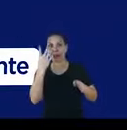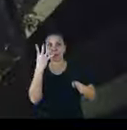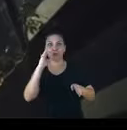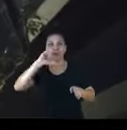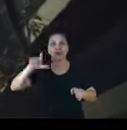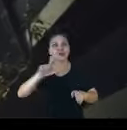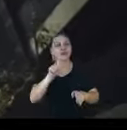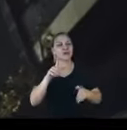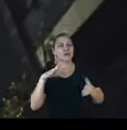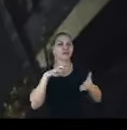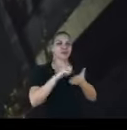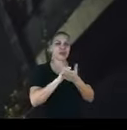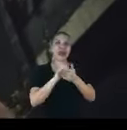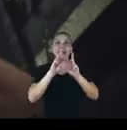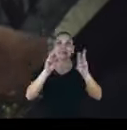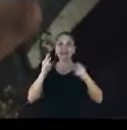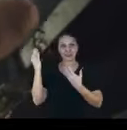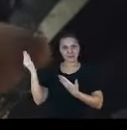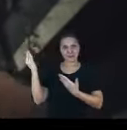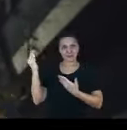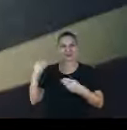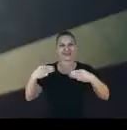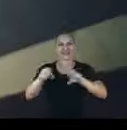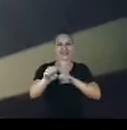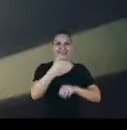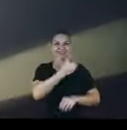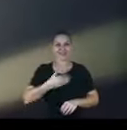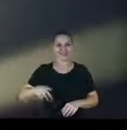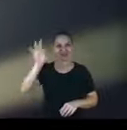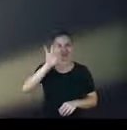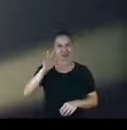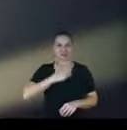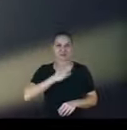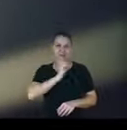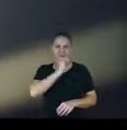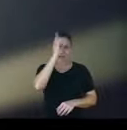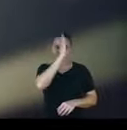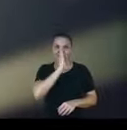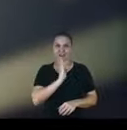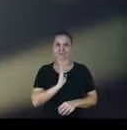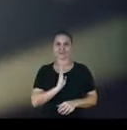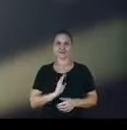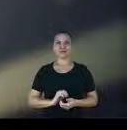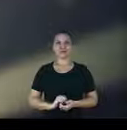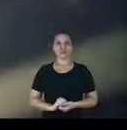Ministério da Educação, Governo Federal, Pátria Amada, Brasil.